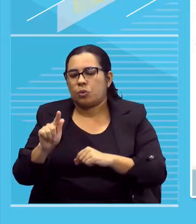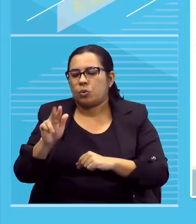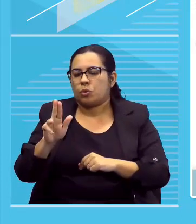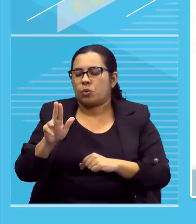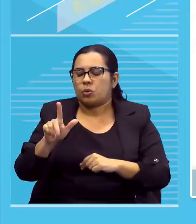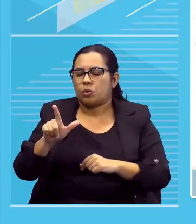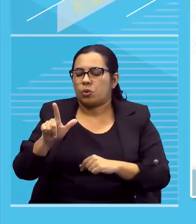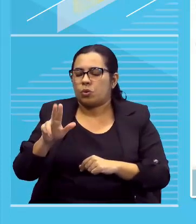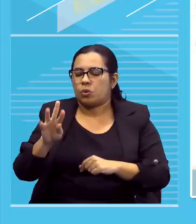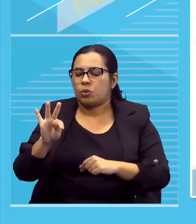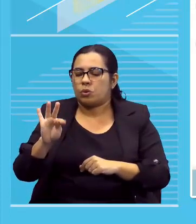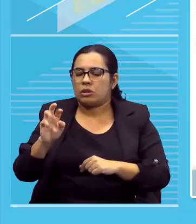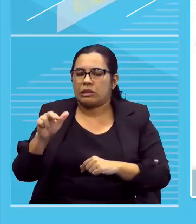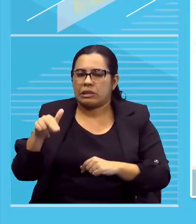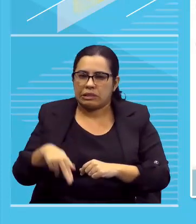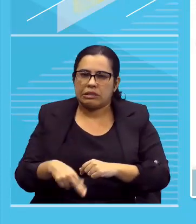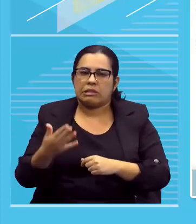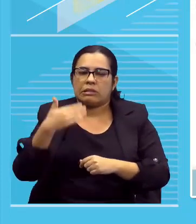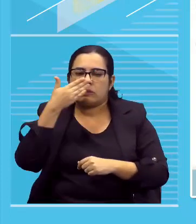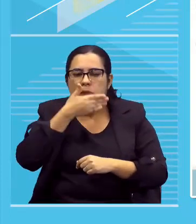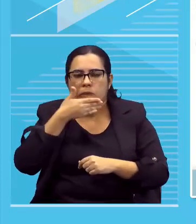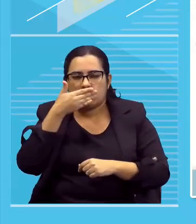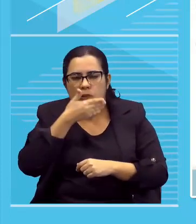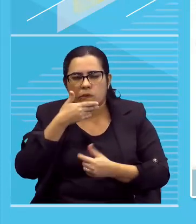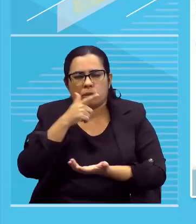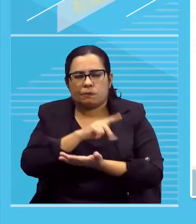achou que é processado